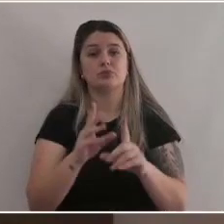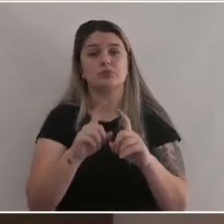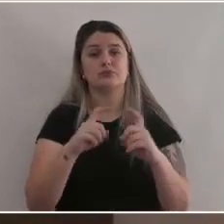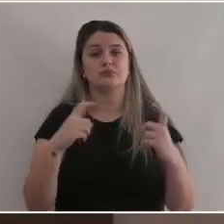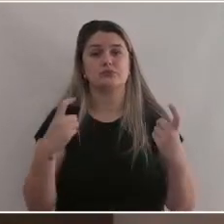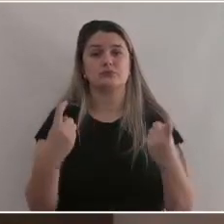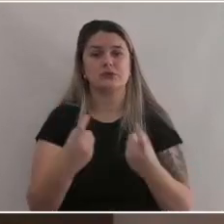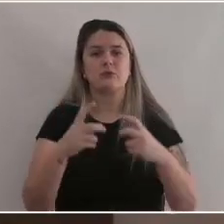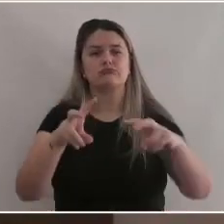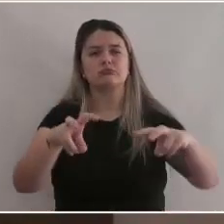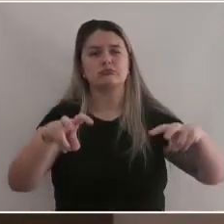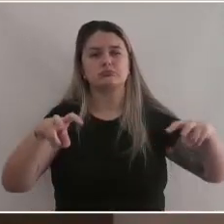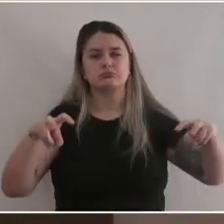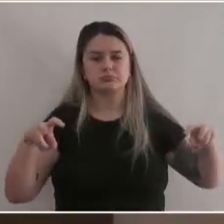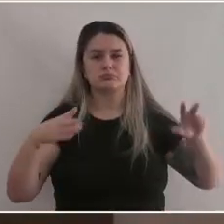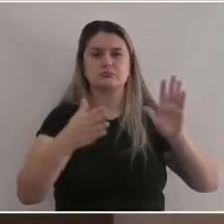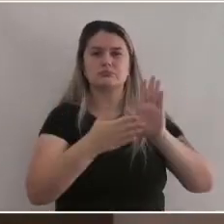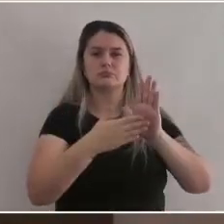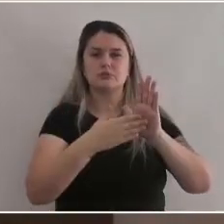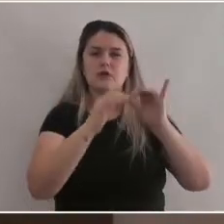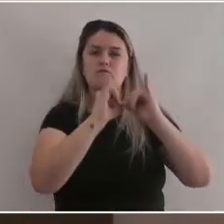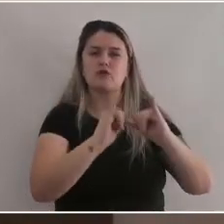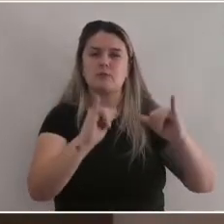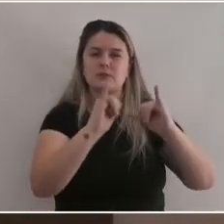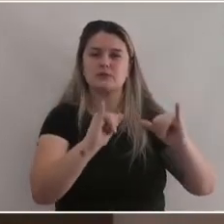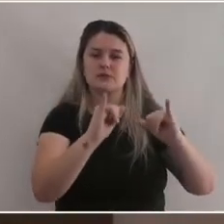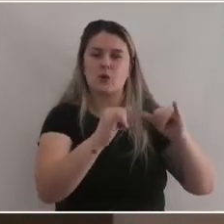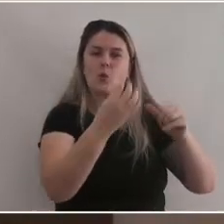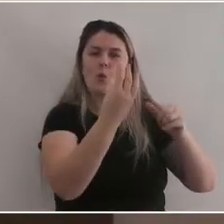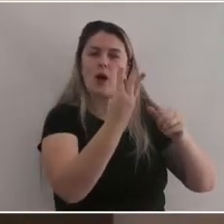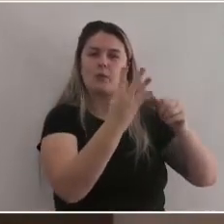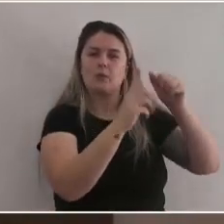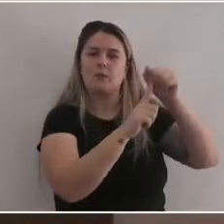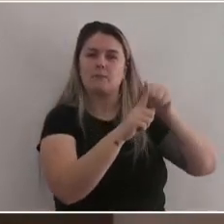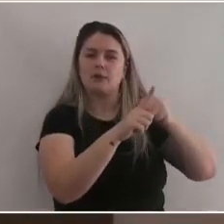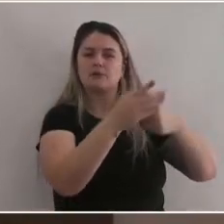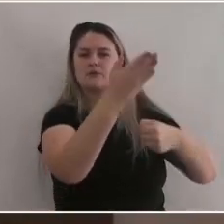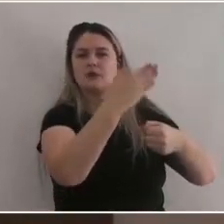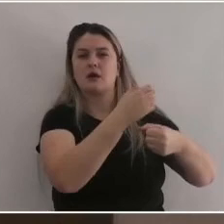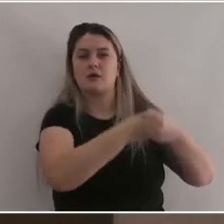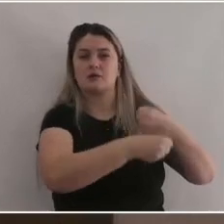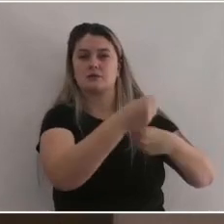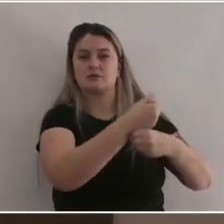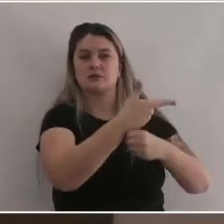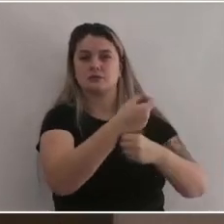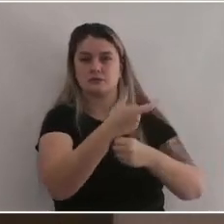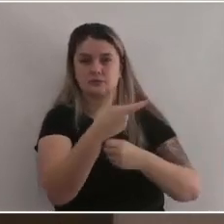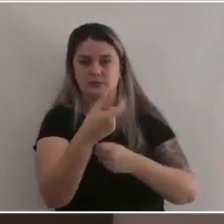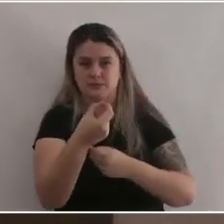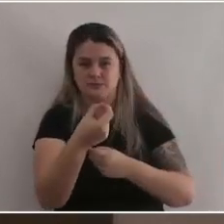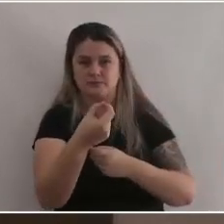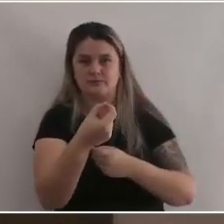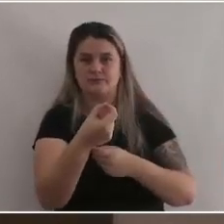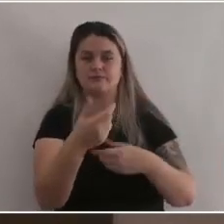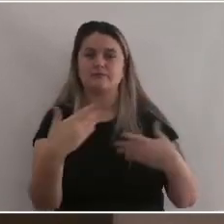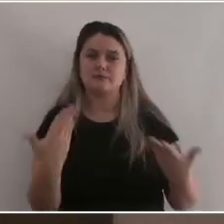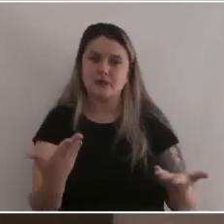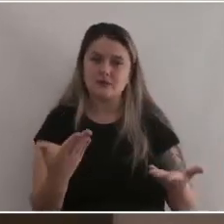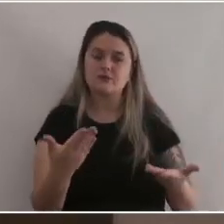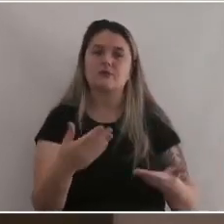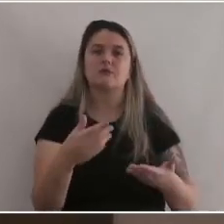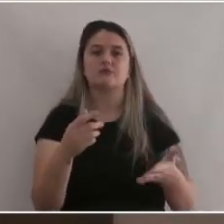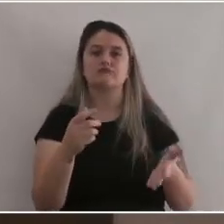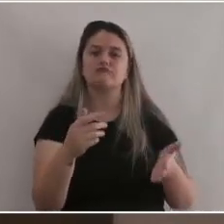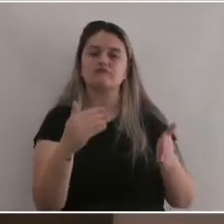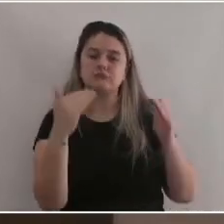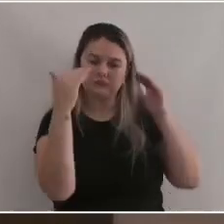audiência pública da prestação de contas do 3º quadrimestre do ano de 2020. Enfim, dando